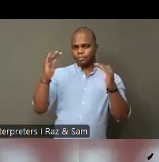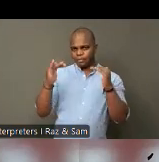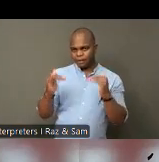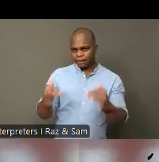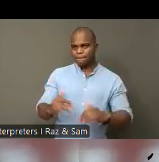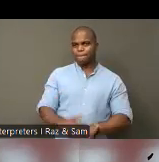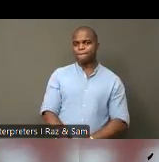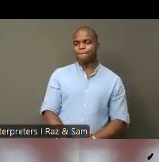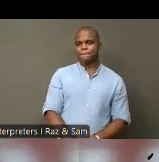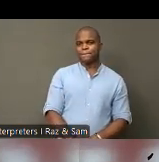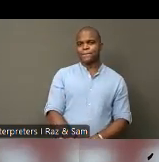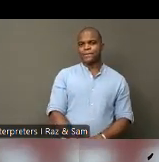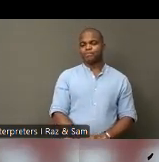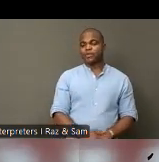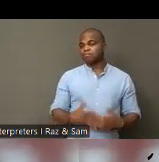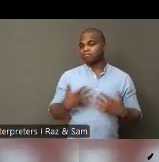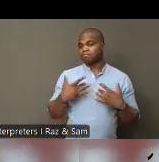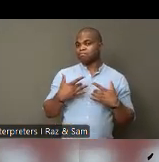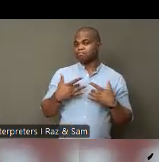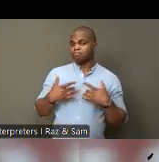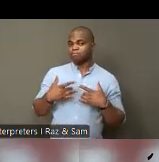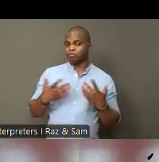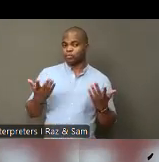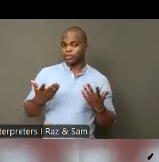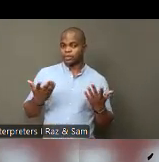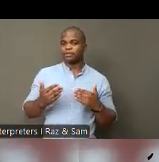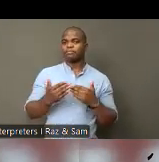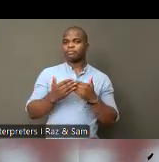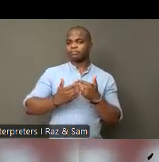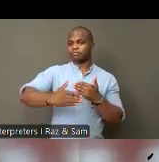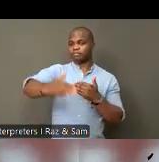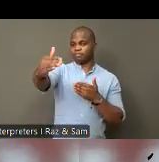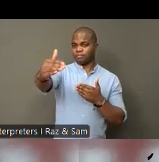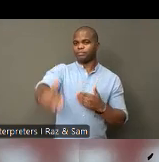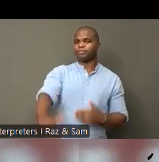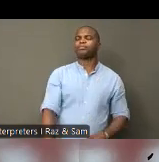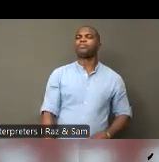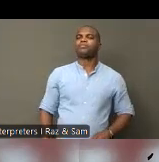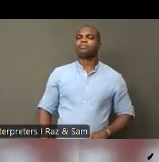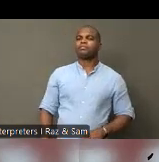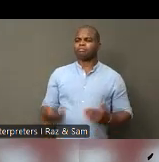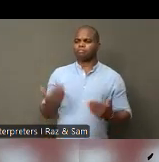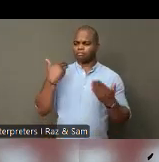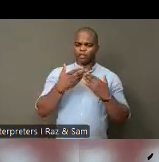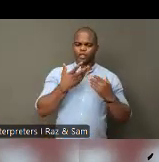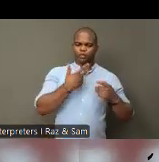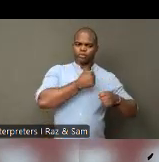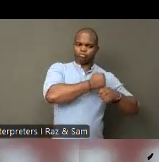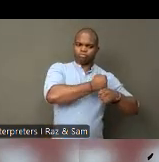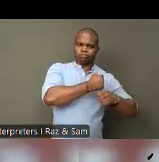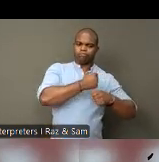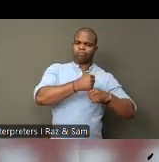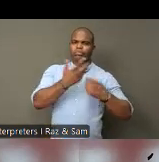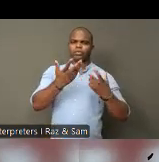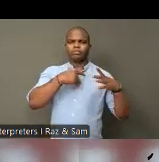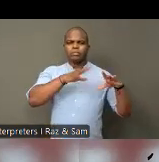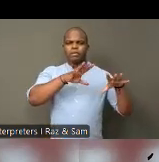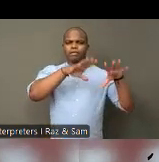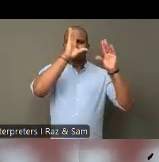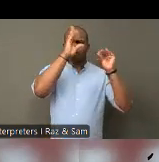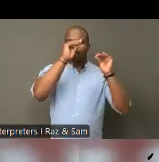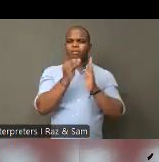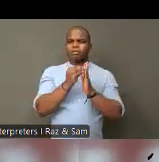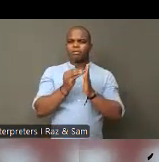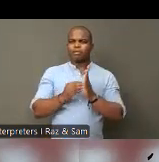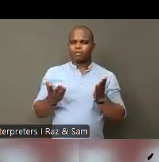Então, olhando à frente, eu acredito que algumas das lições que aprendemos até agora na eliminação, nós temos de conectar a eliminação